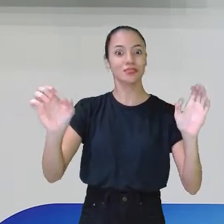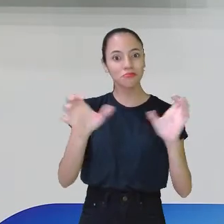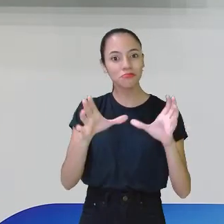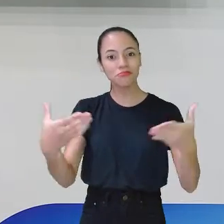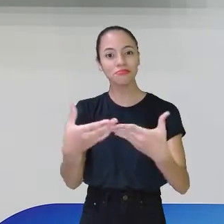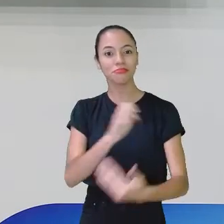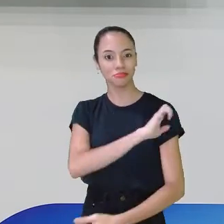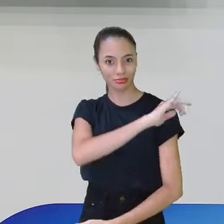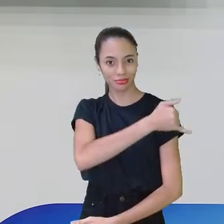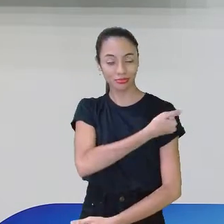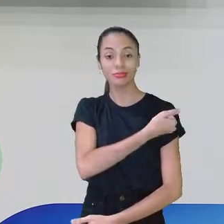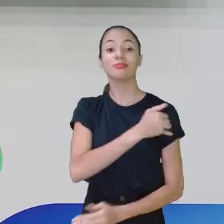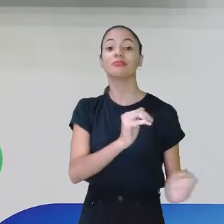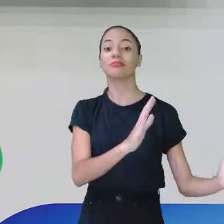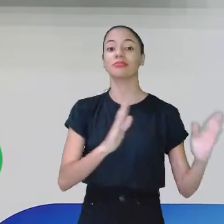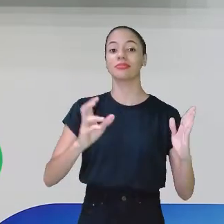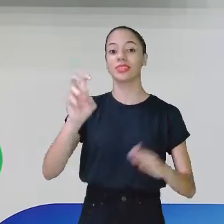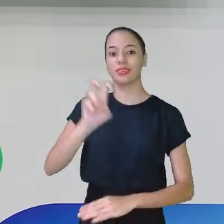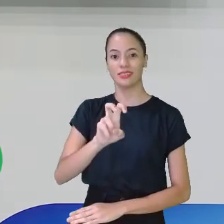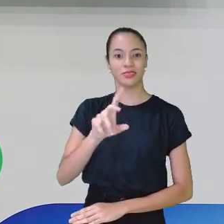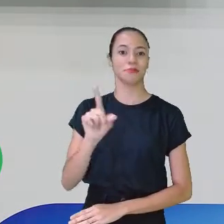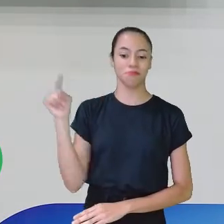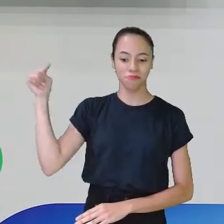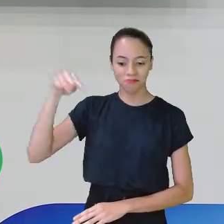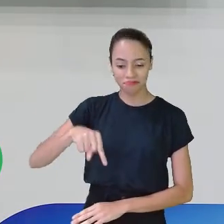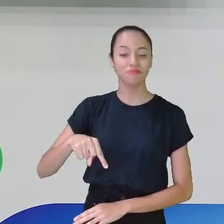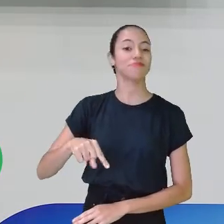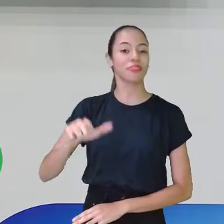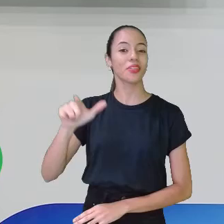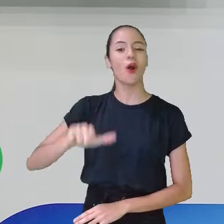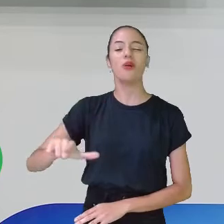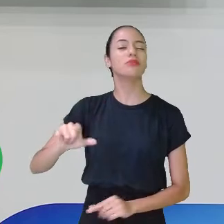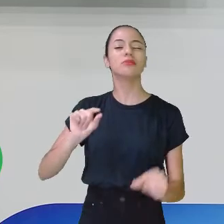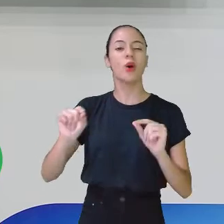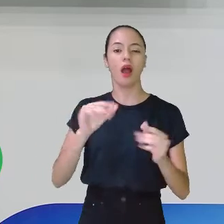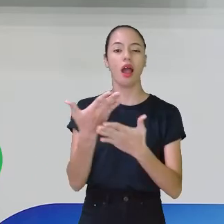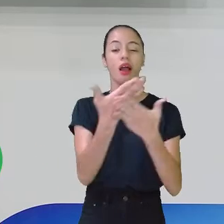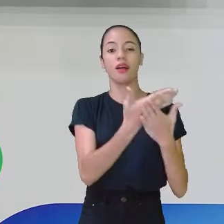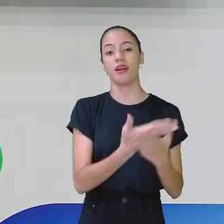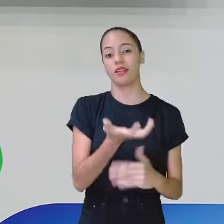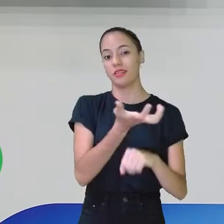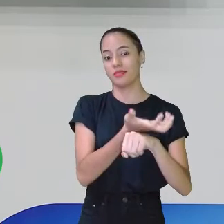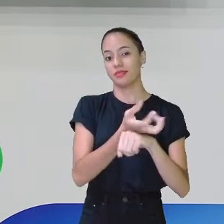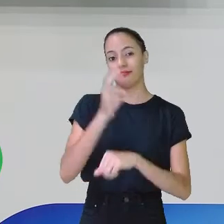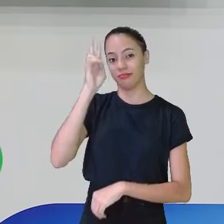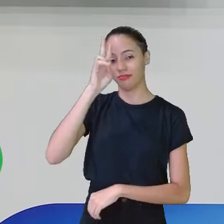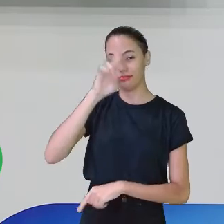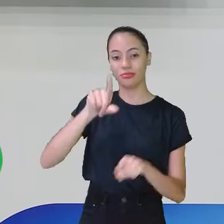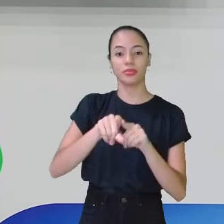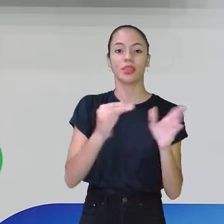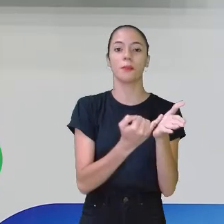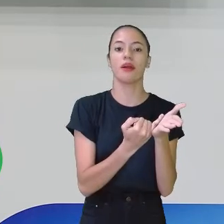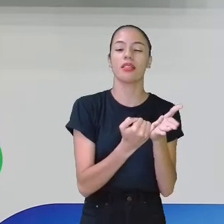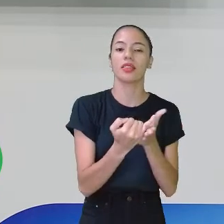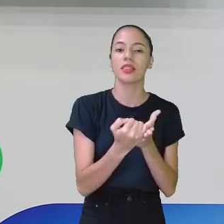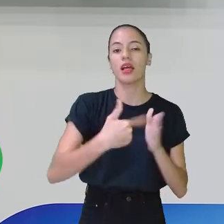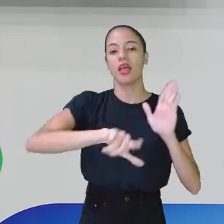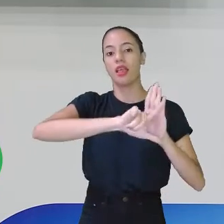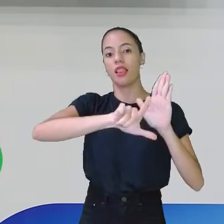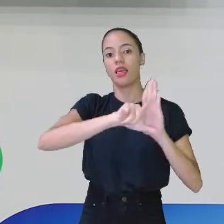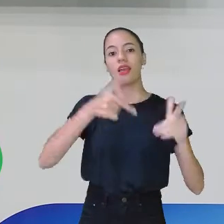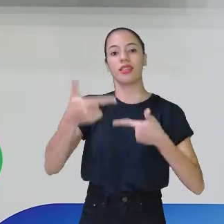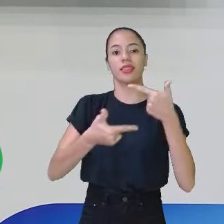povo da EJA, módulo 5, chegando por aqui para mais uma aula de História e Introduções a Leis